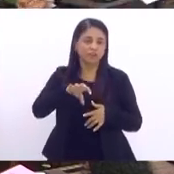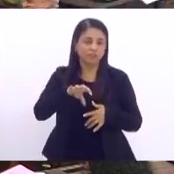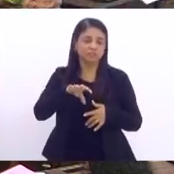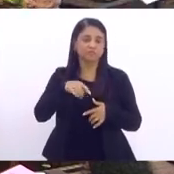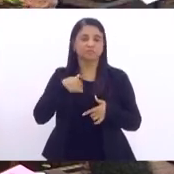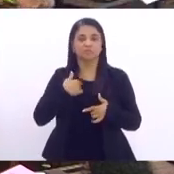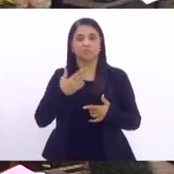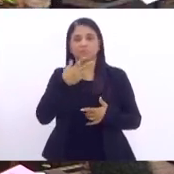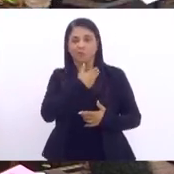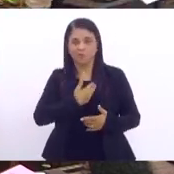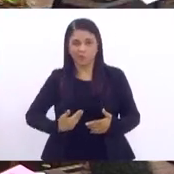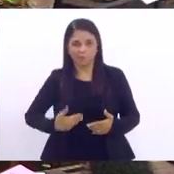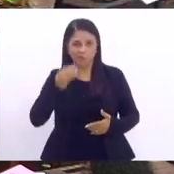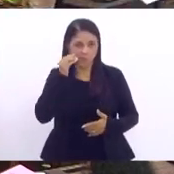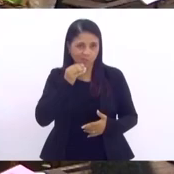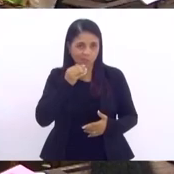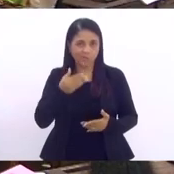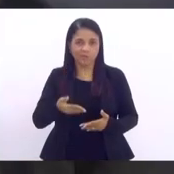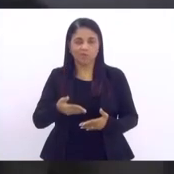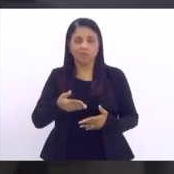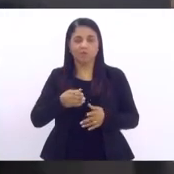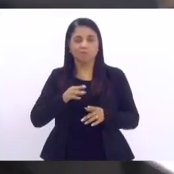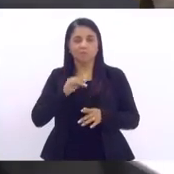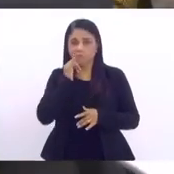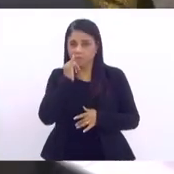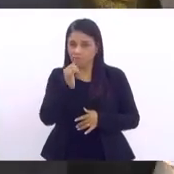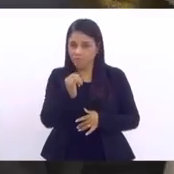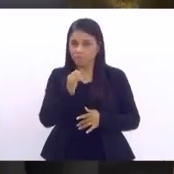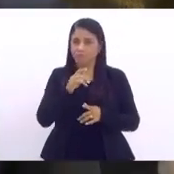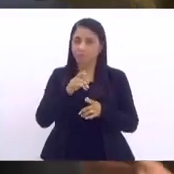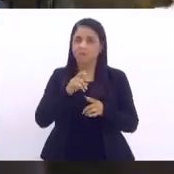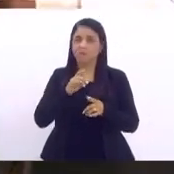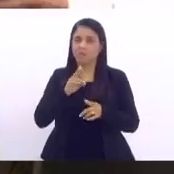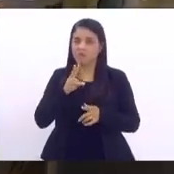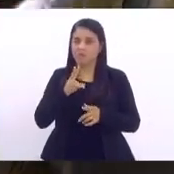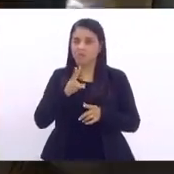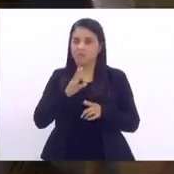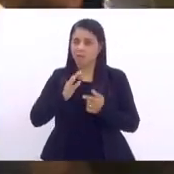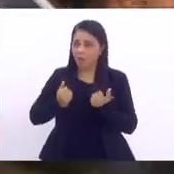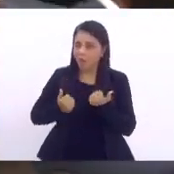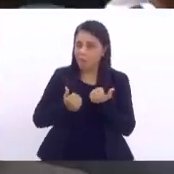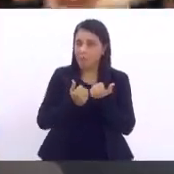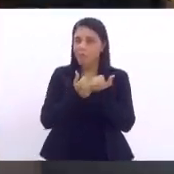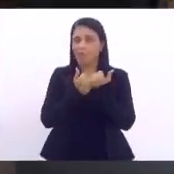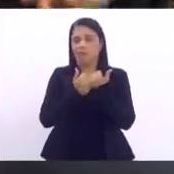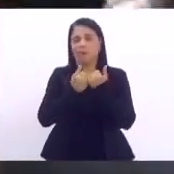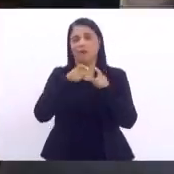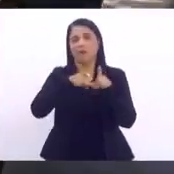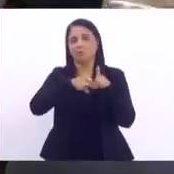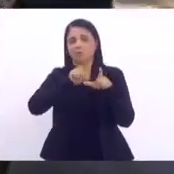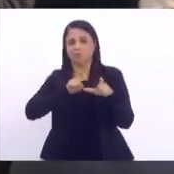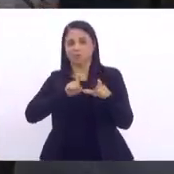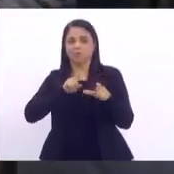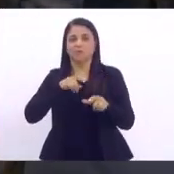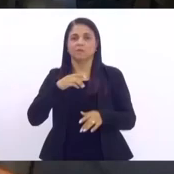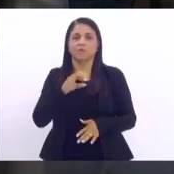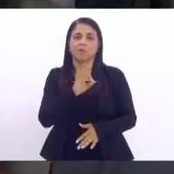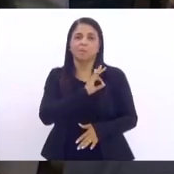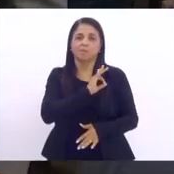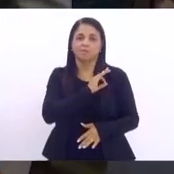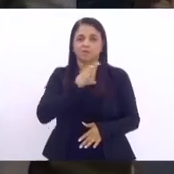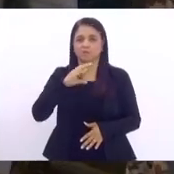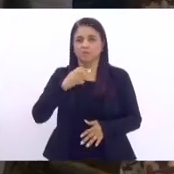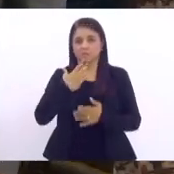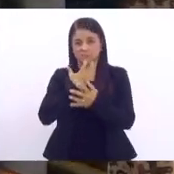dizer e reforçar a autonomia da Polícia Civil e da Polícia Militar, e que todo o orçamento da segurança virá de